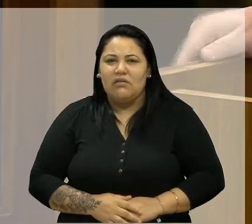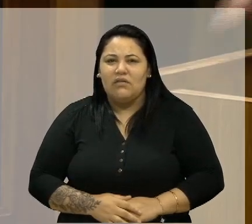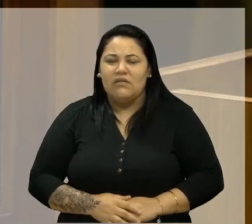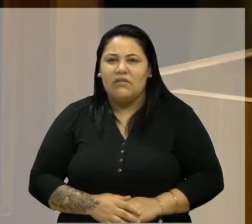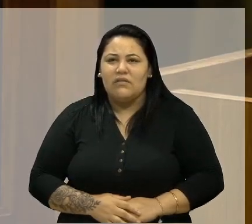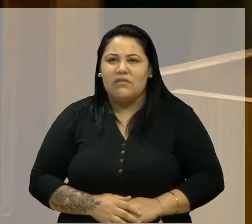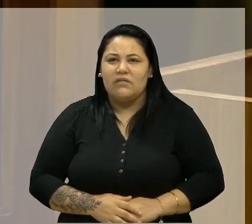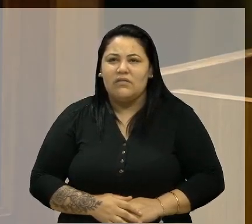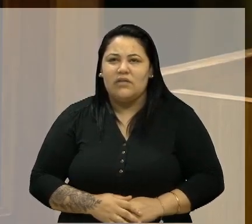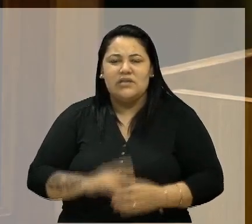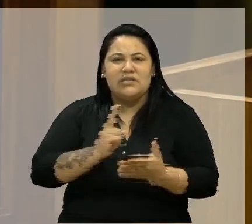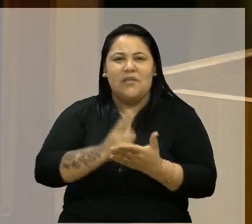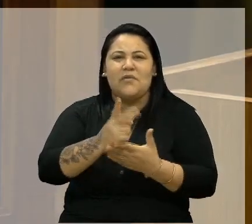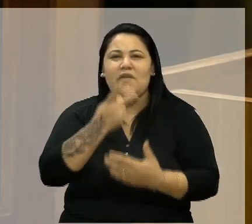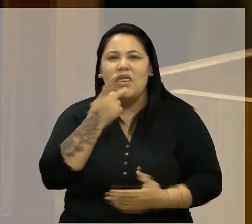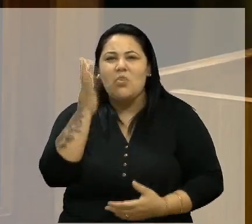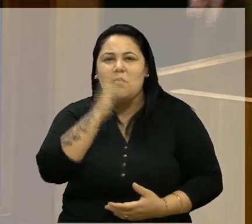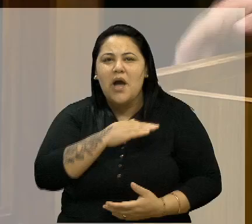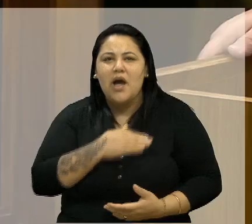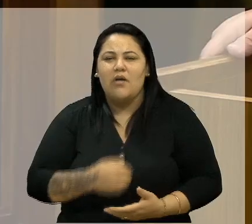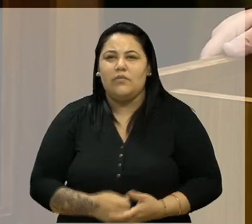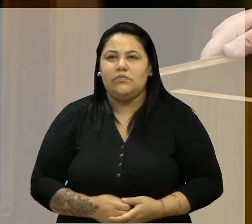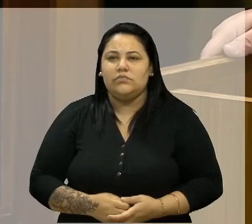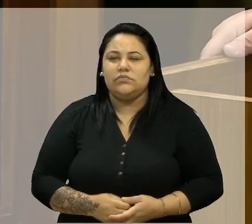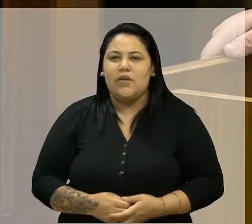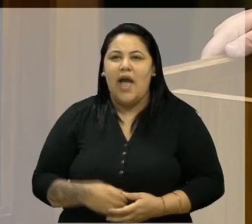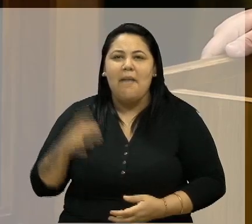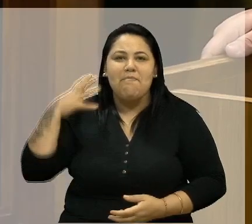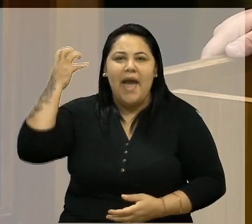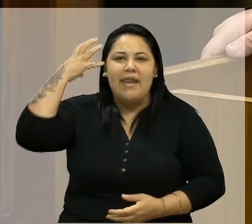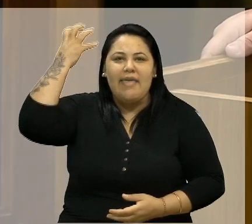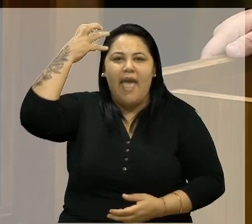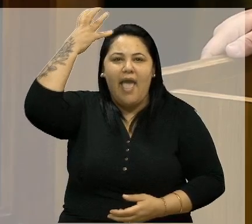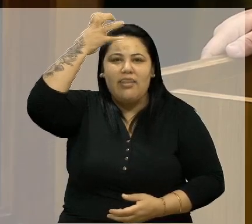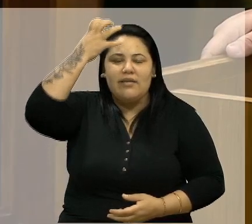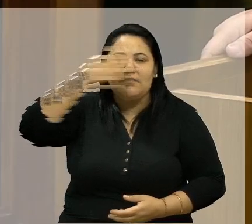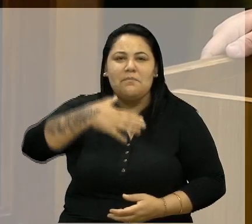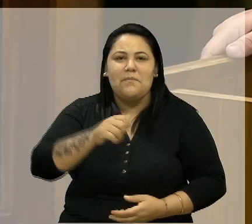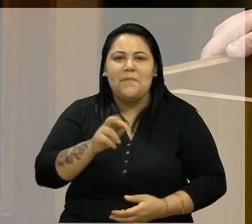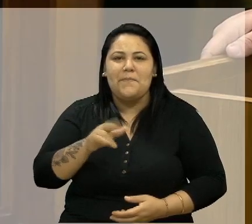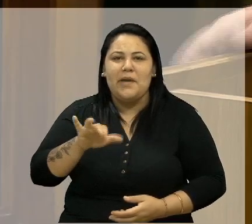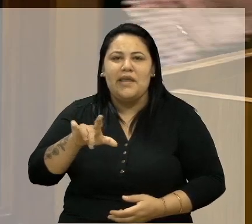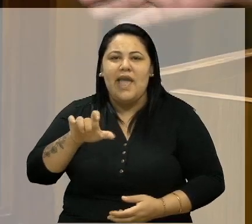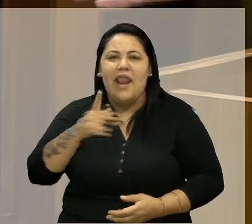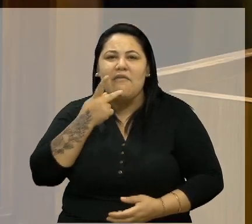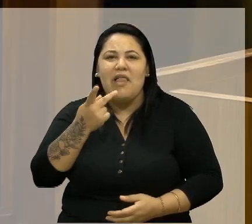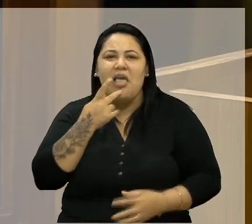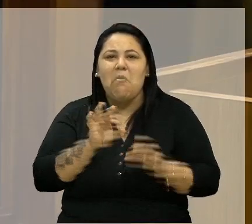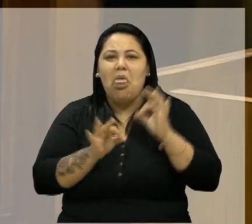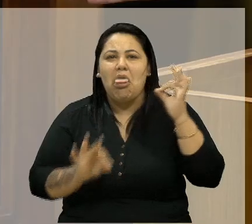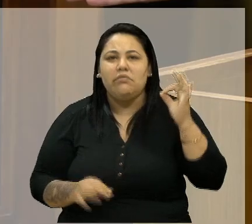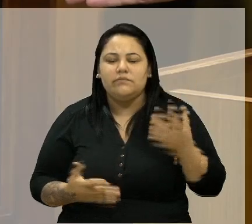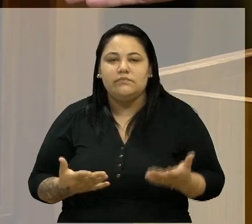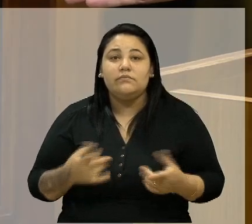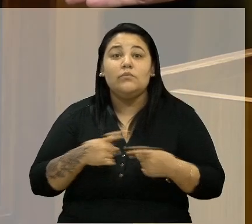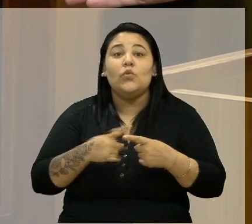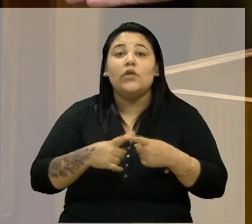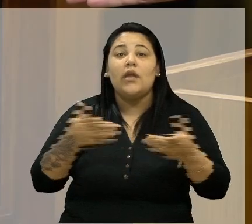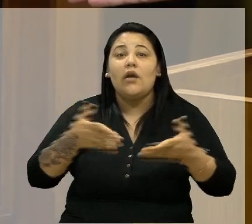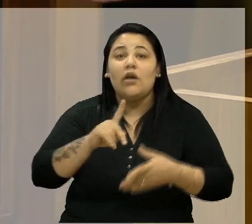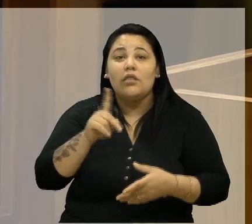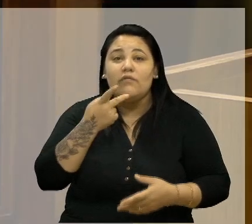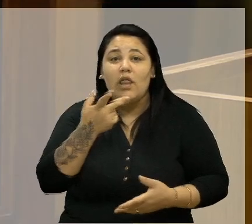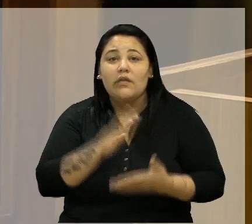E sempre atribuindo. Aí o caso Marielle. Falaram tanto. Por que agora não